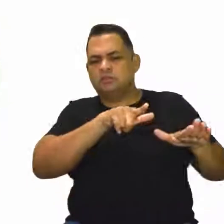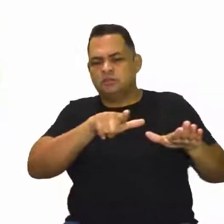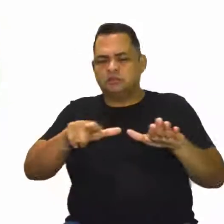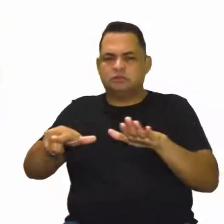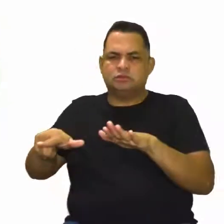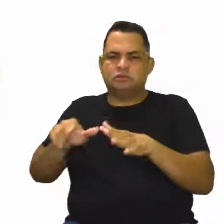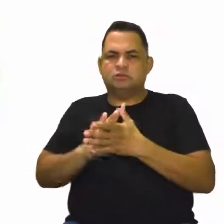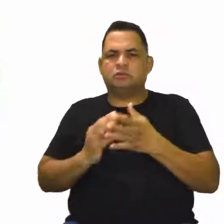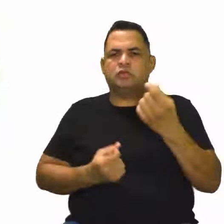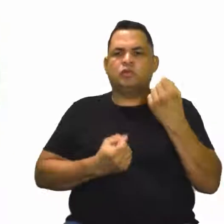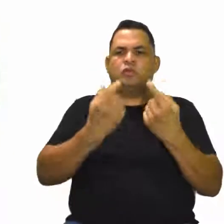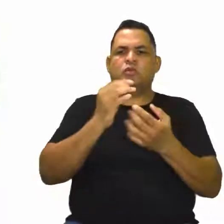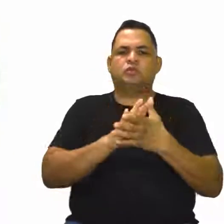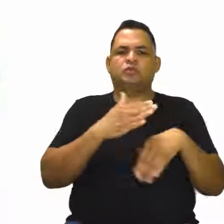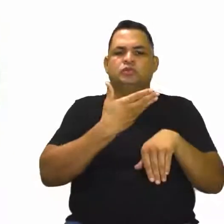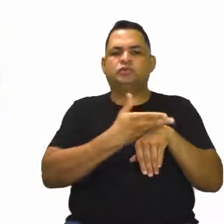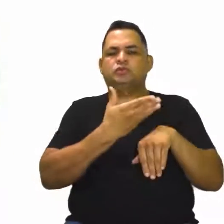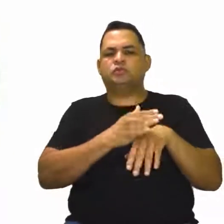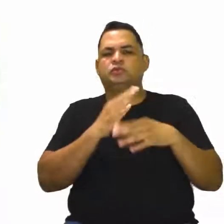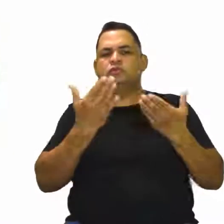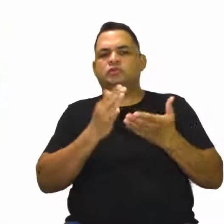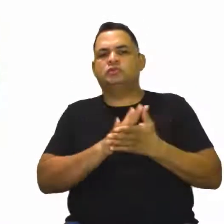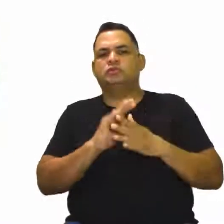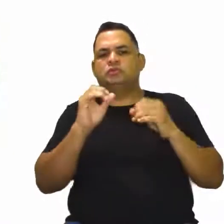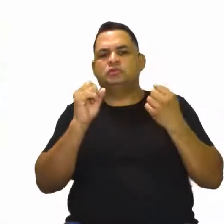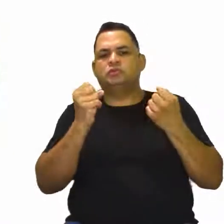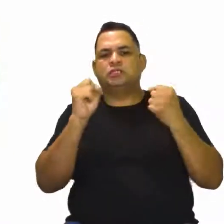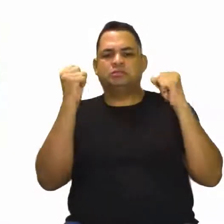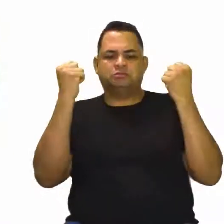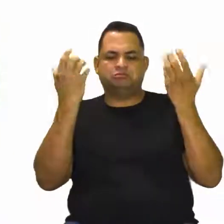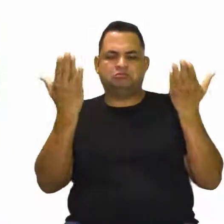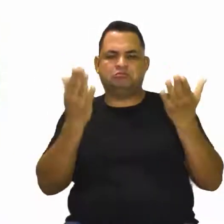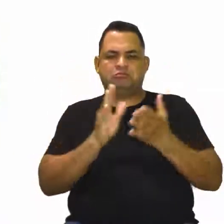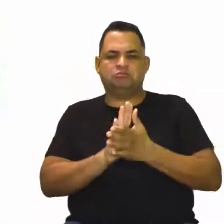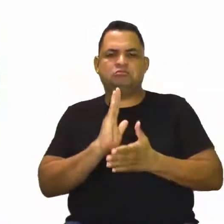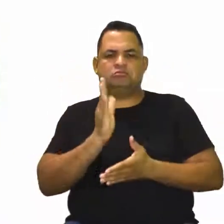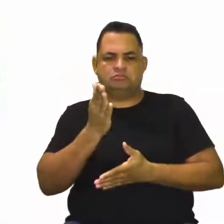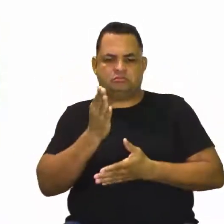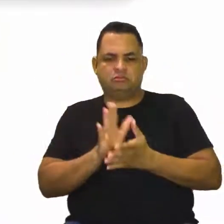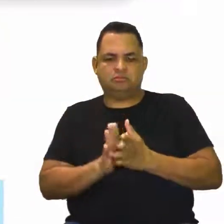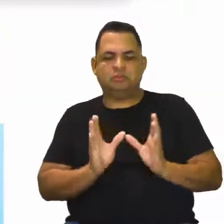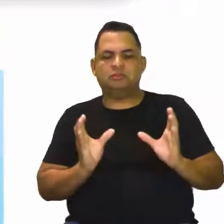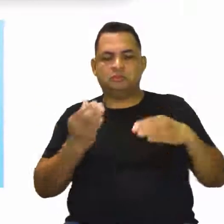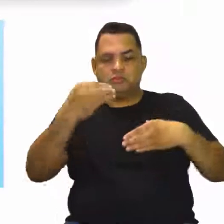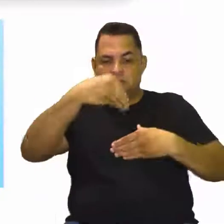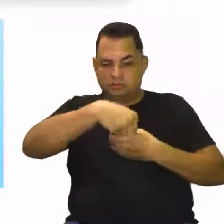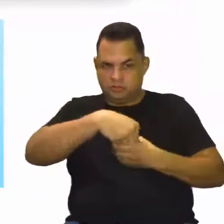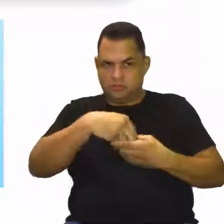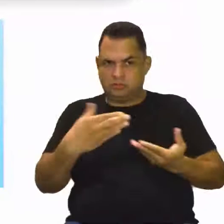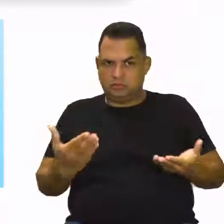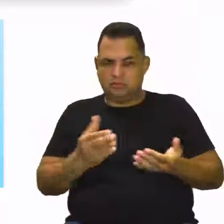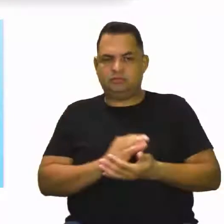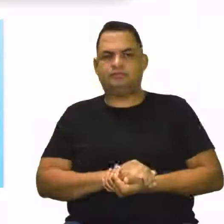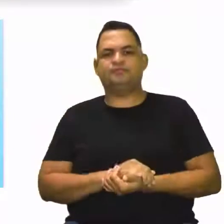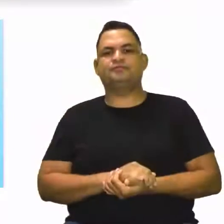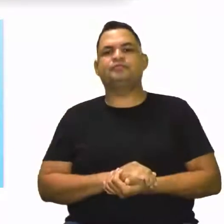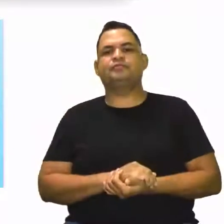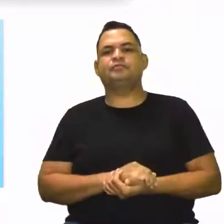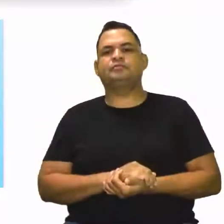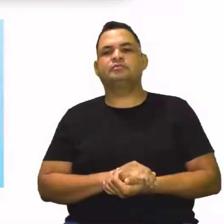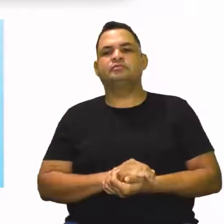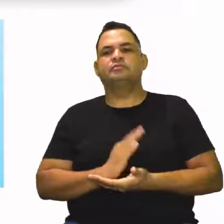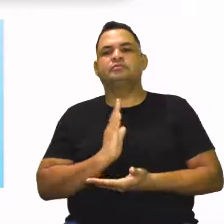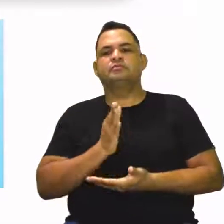semana algum tipo de exercício físico, de atividade física? Você está nesse grupo? Então tá. Então,